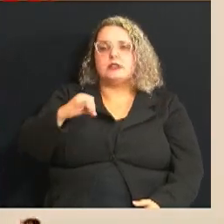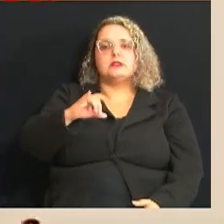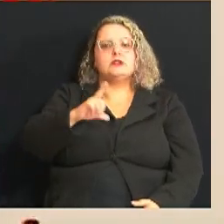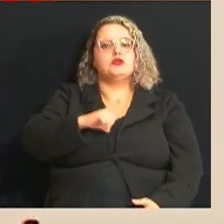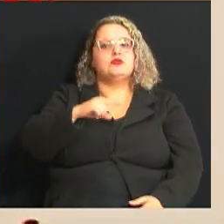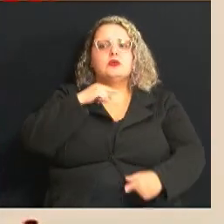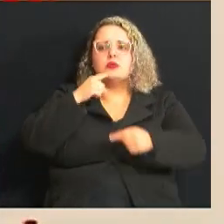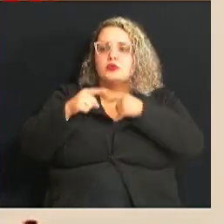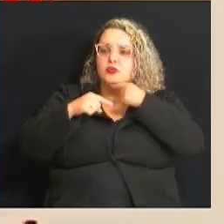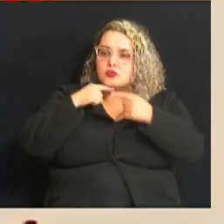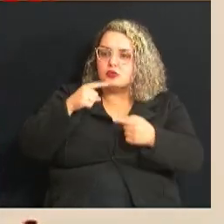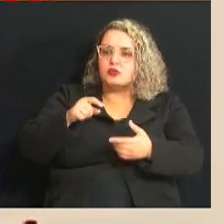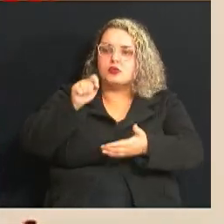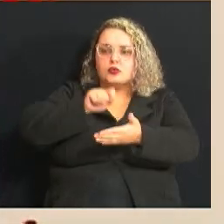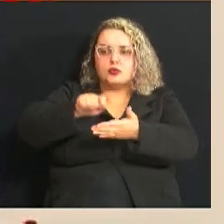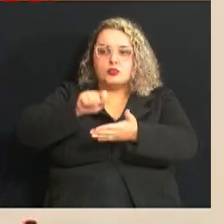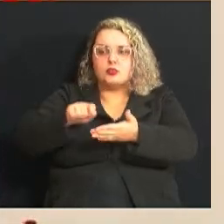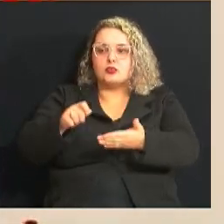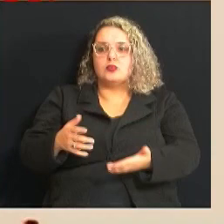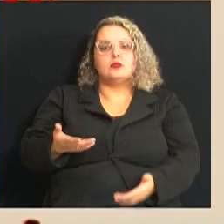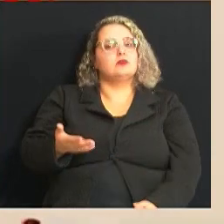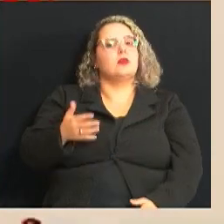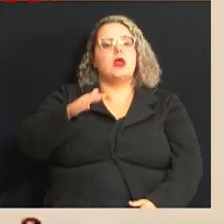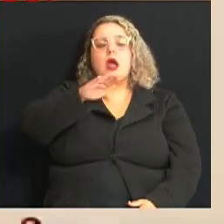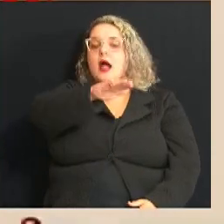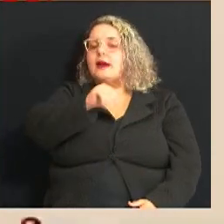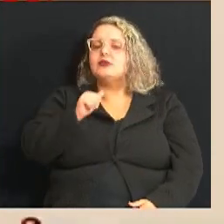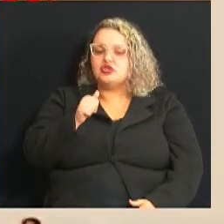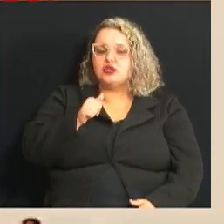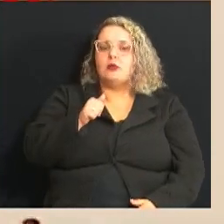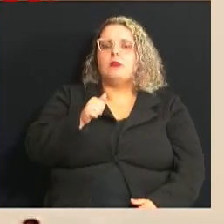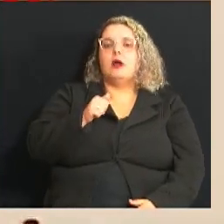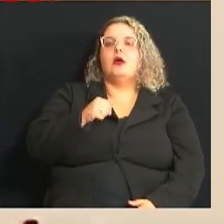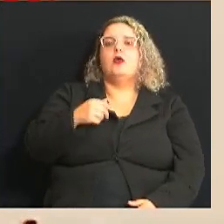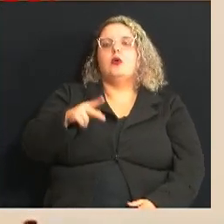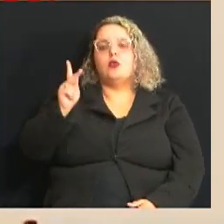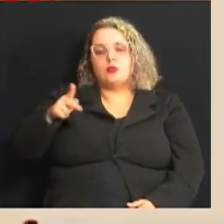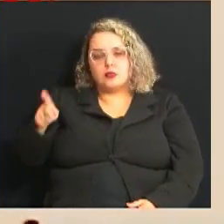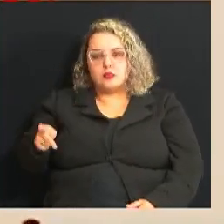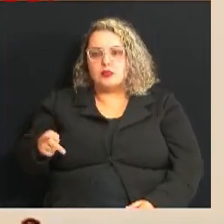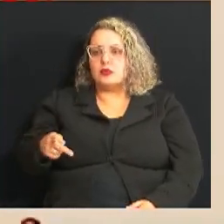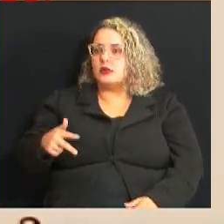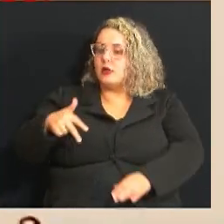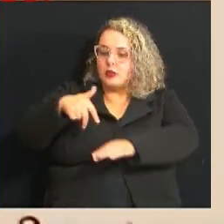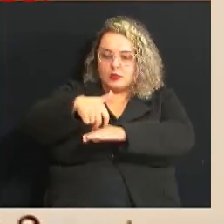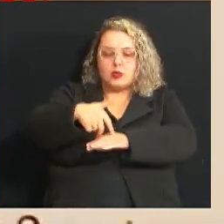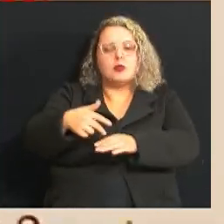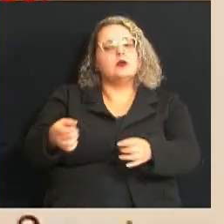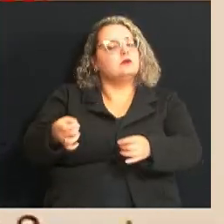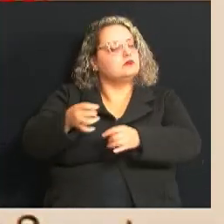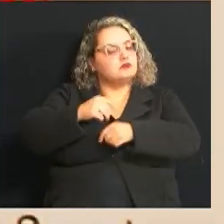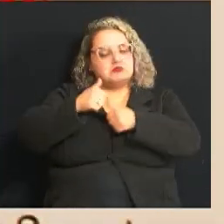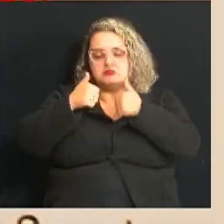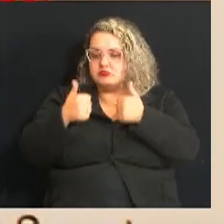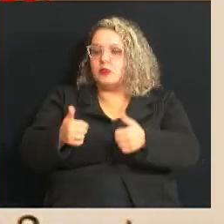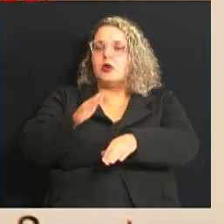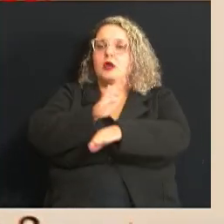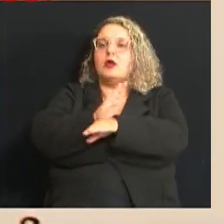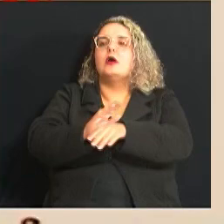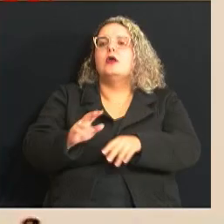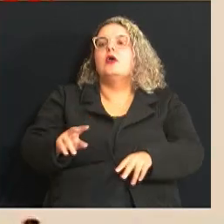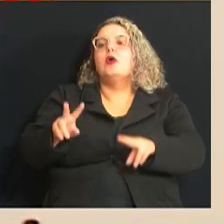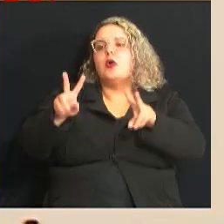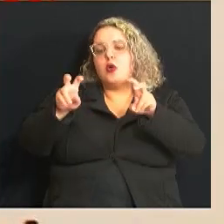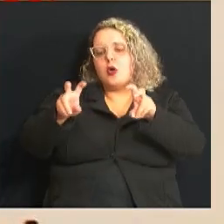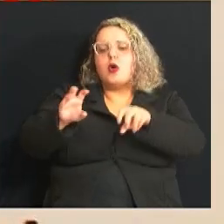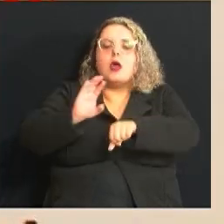é só acionar o educador que ele estará a prontidão dele para ajudar. Então ele não está sozinho. É um curso online que ele